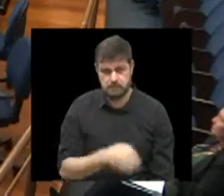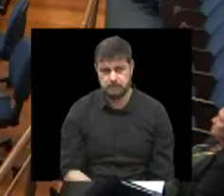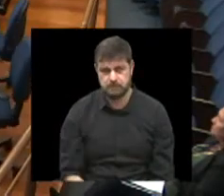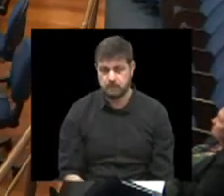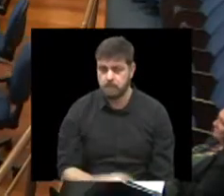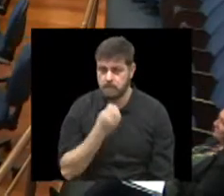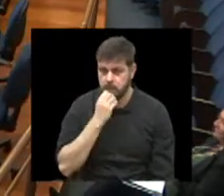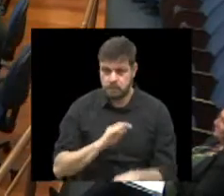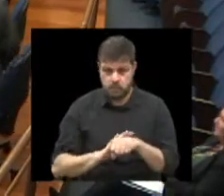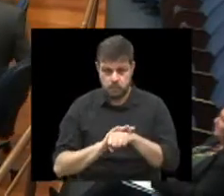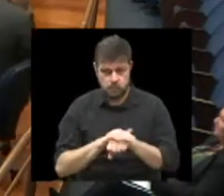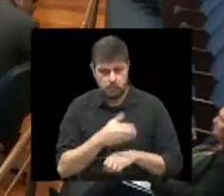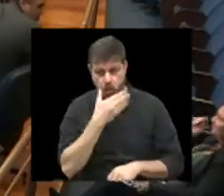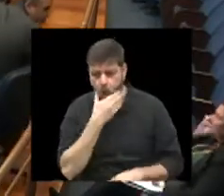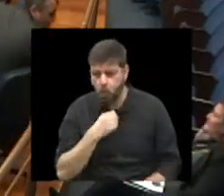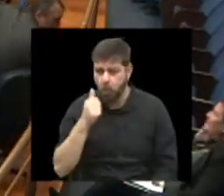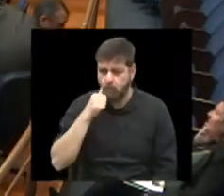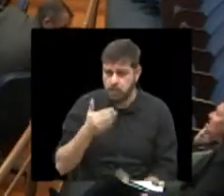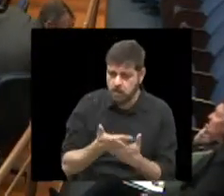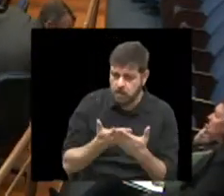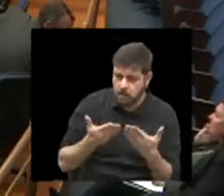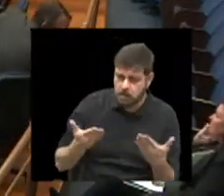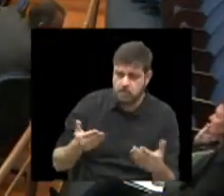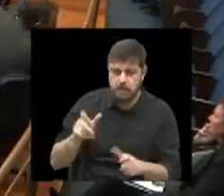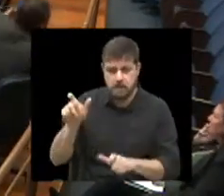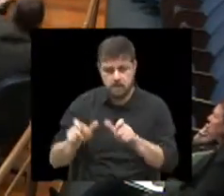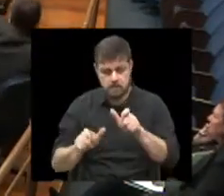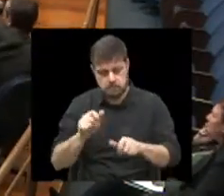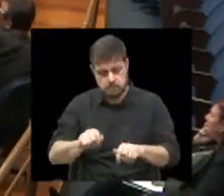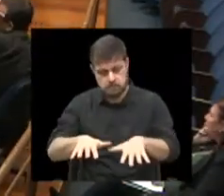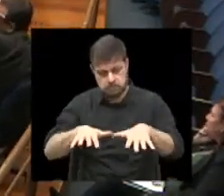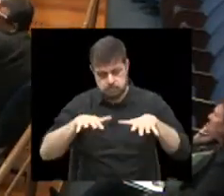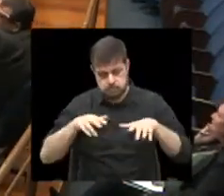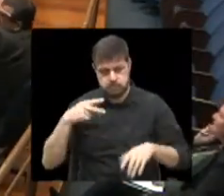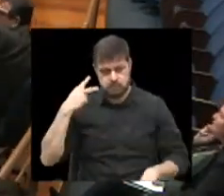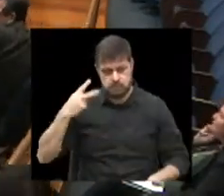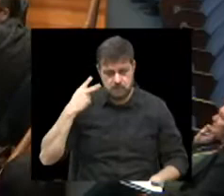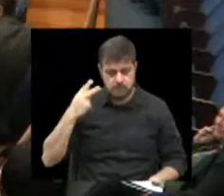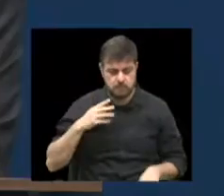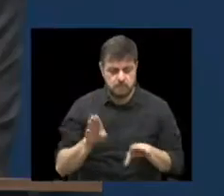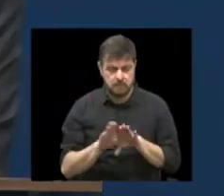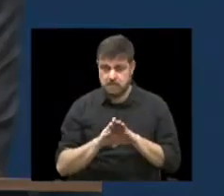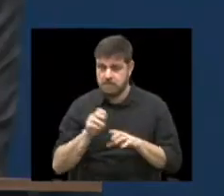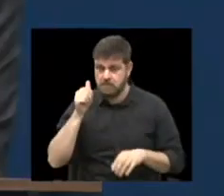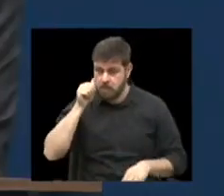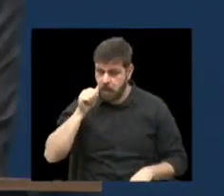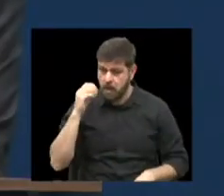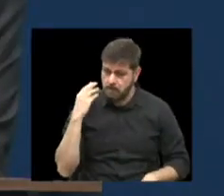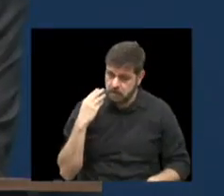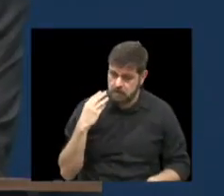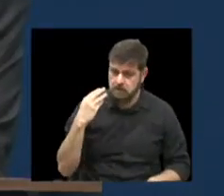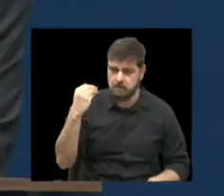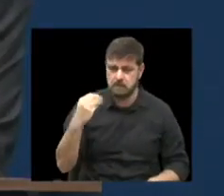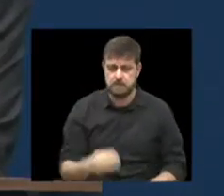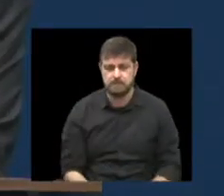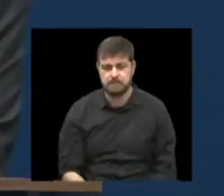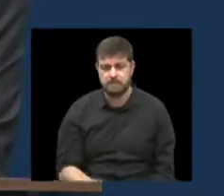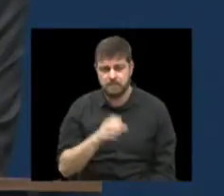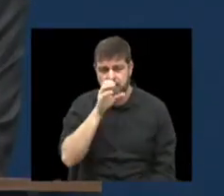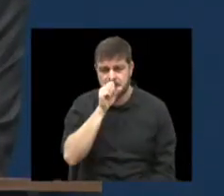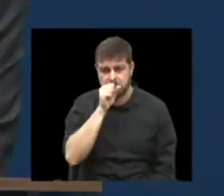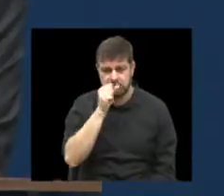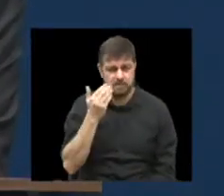Boa noite, senhoras e senhores, colegas vereadores e público aqui presente, vereadora. No último